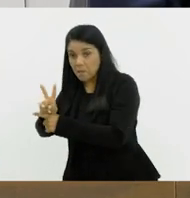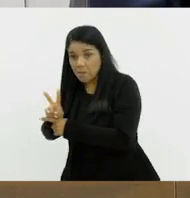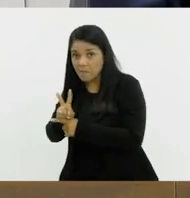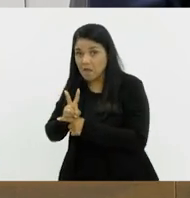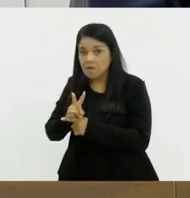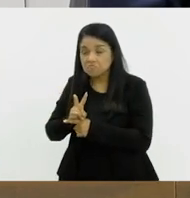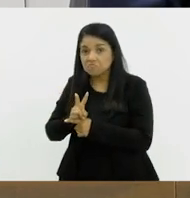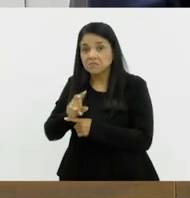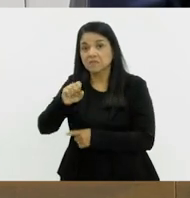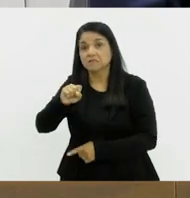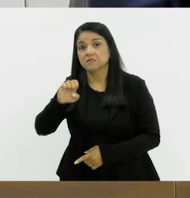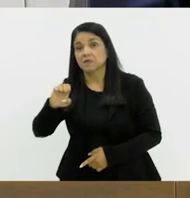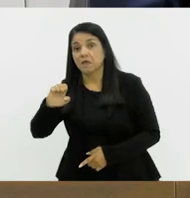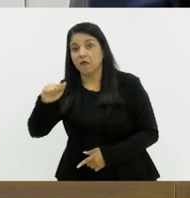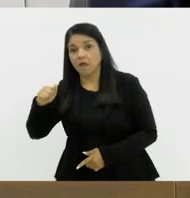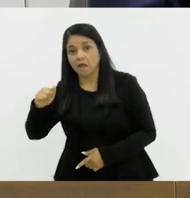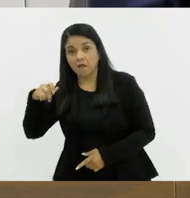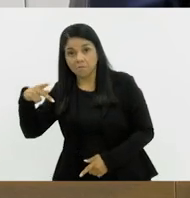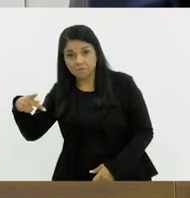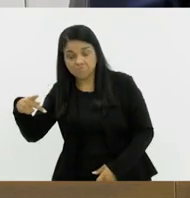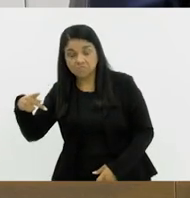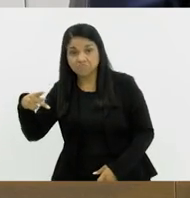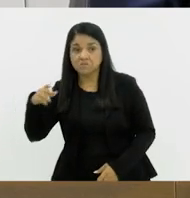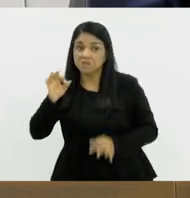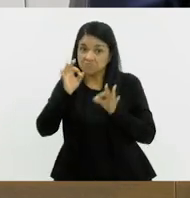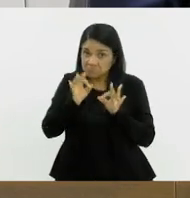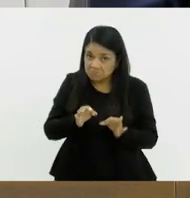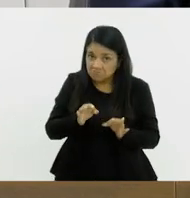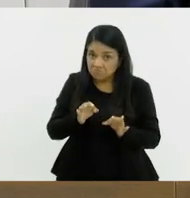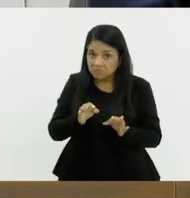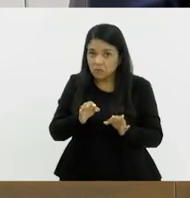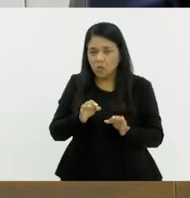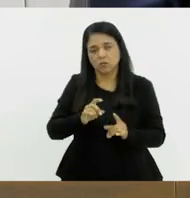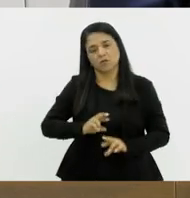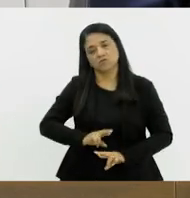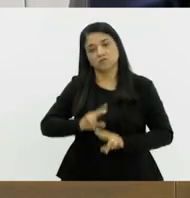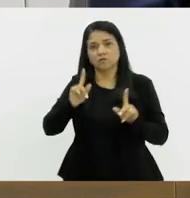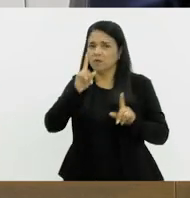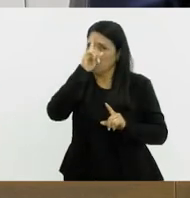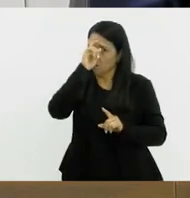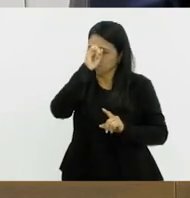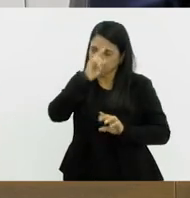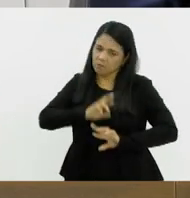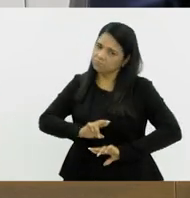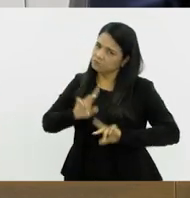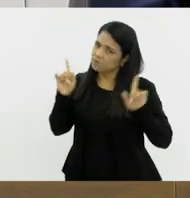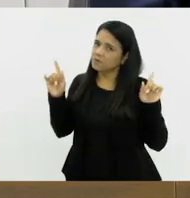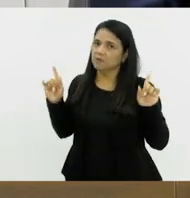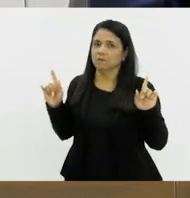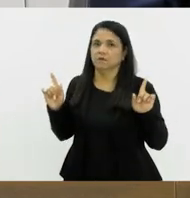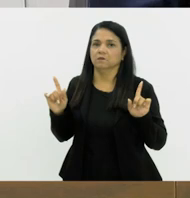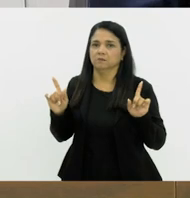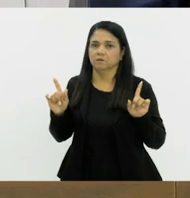isso, não, assim, a gente, acho que a gente não está falando de um hospital, né?